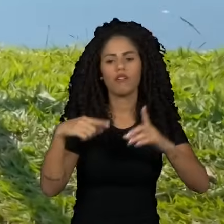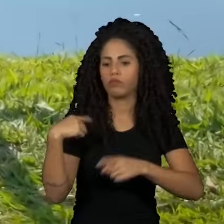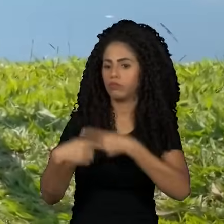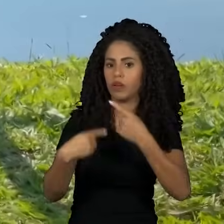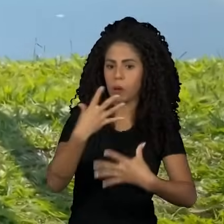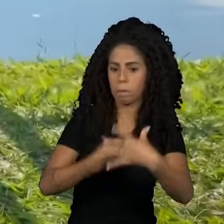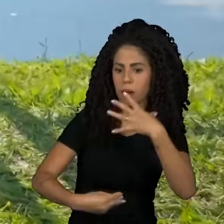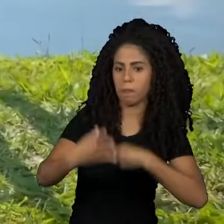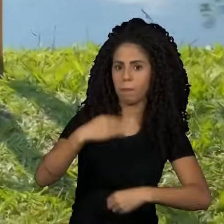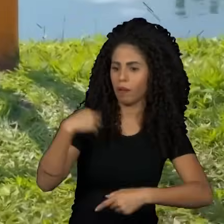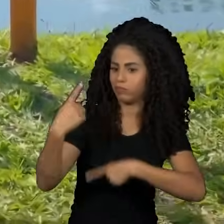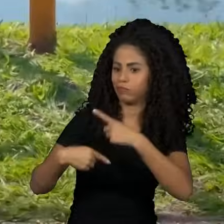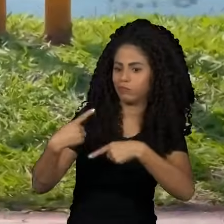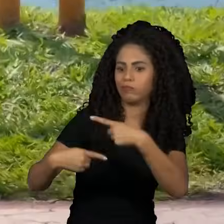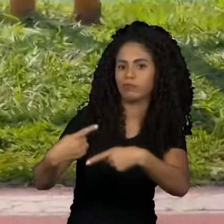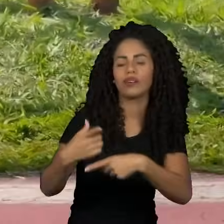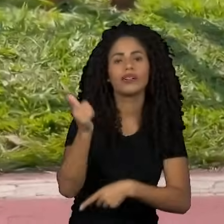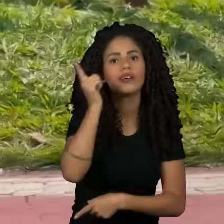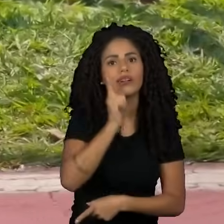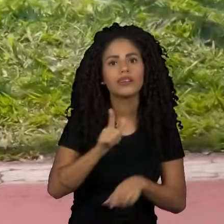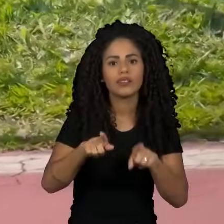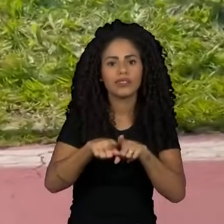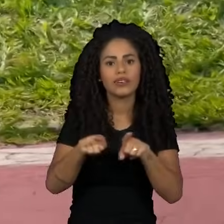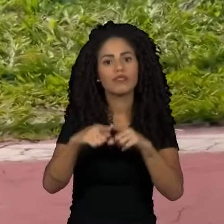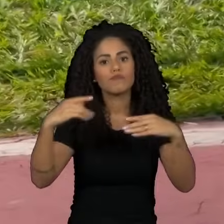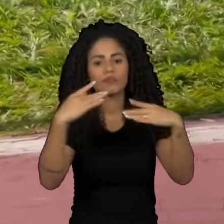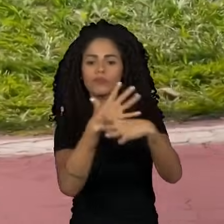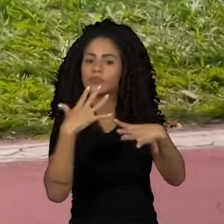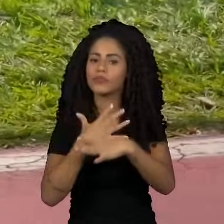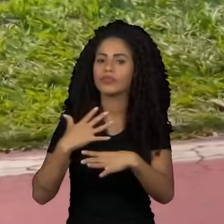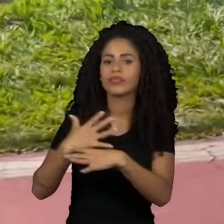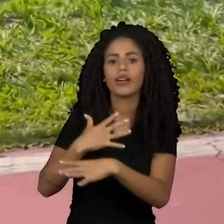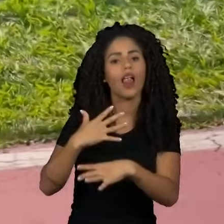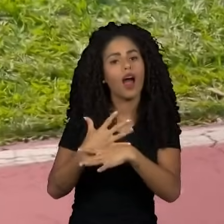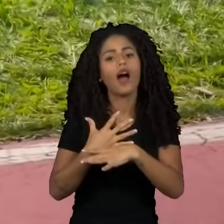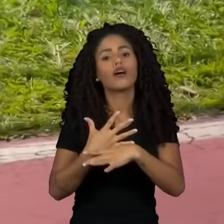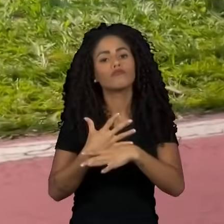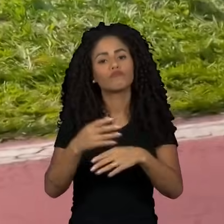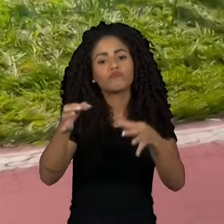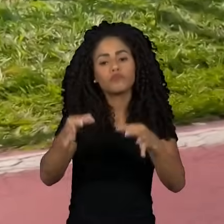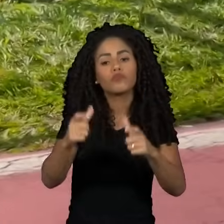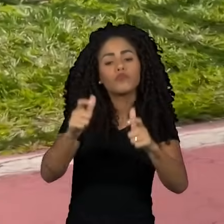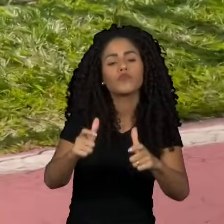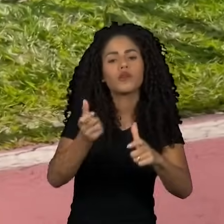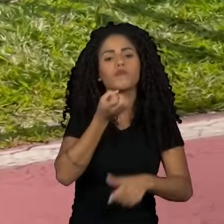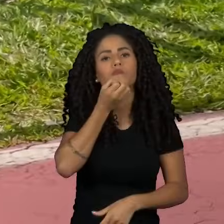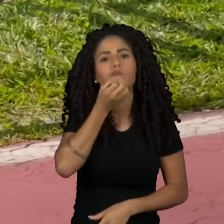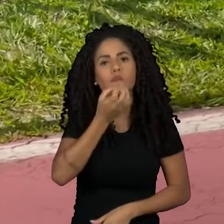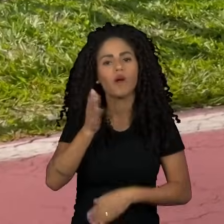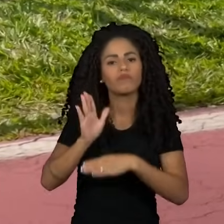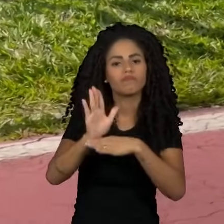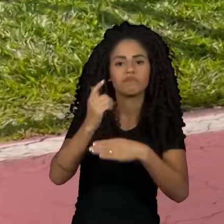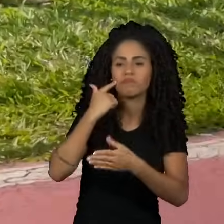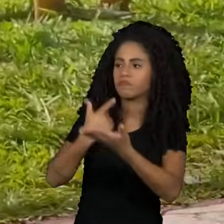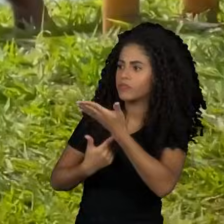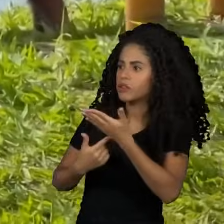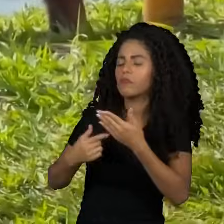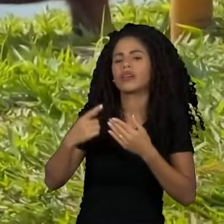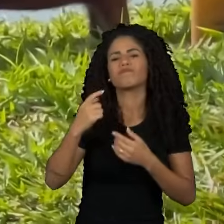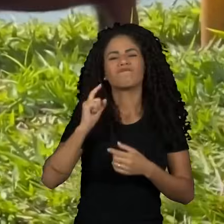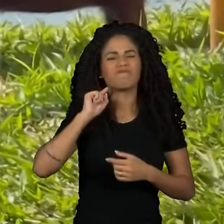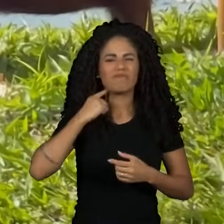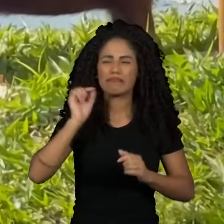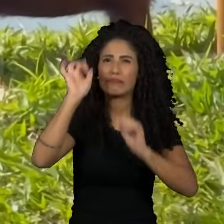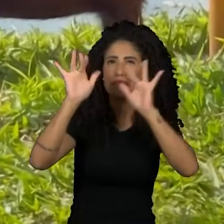grande também. Isso faz da cidade ser um ambiente vantajoso, embora a gente tenha toda essa questão da poluição que